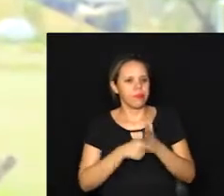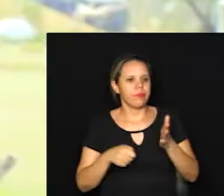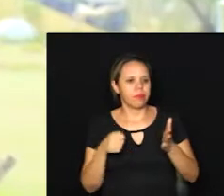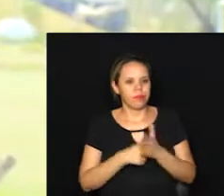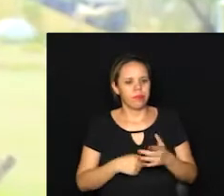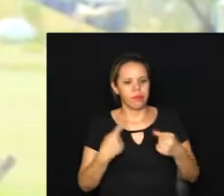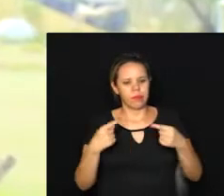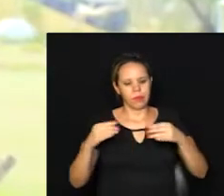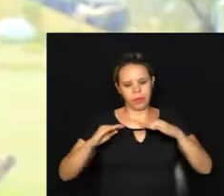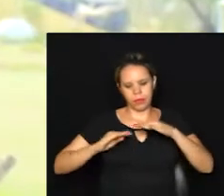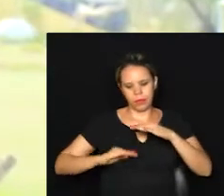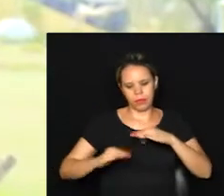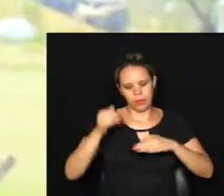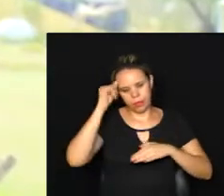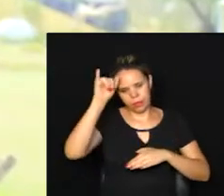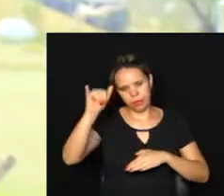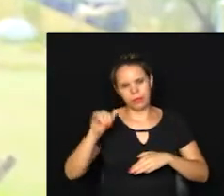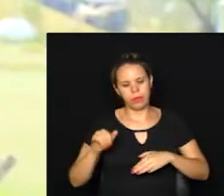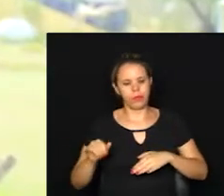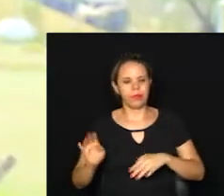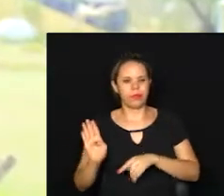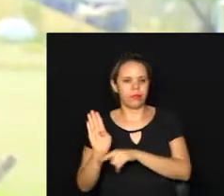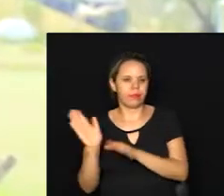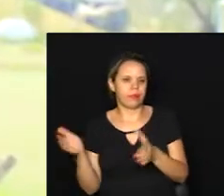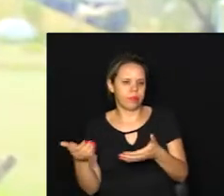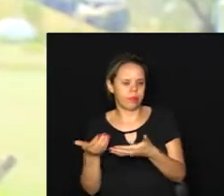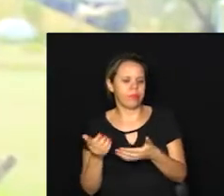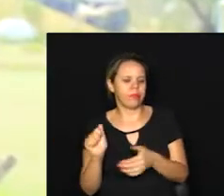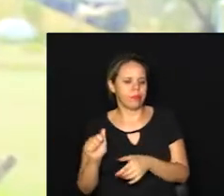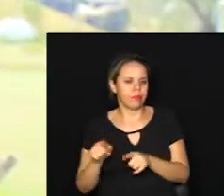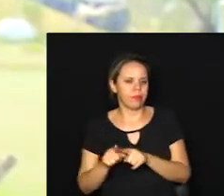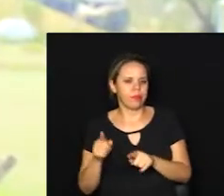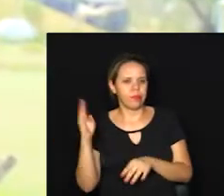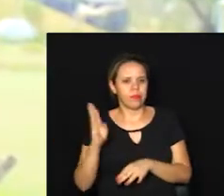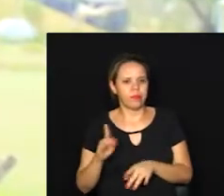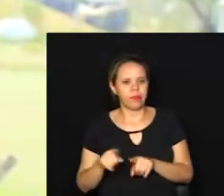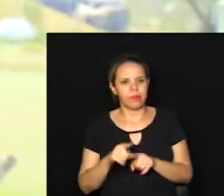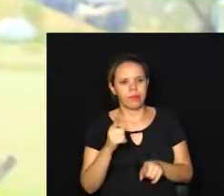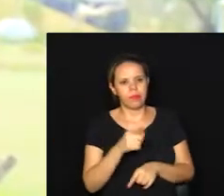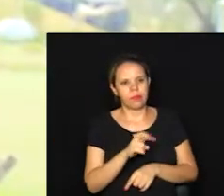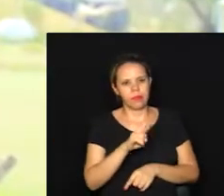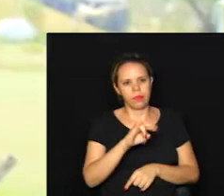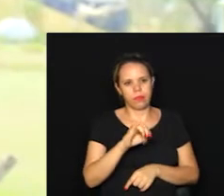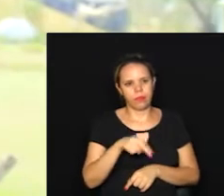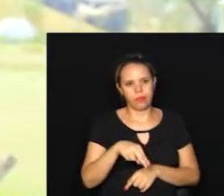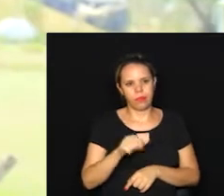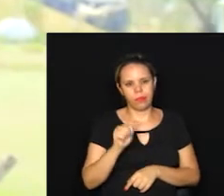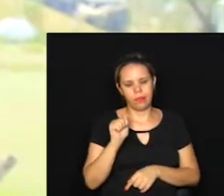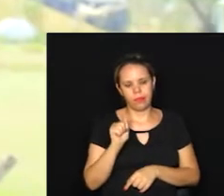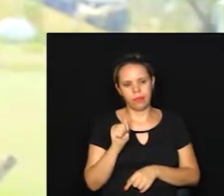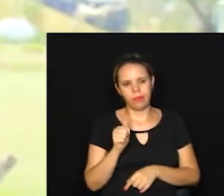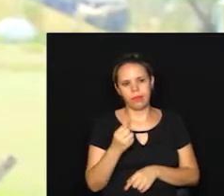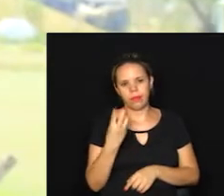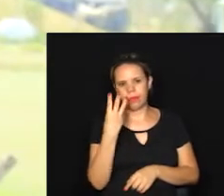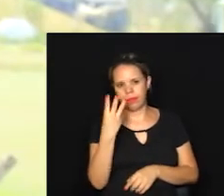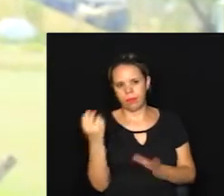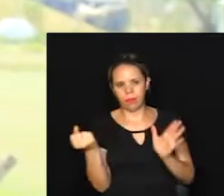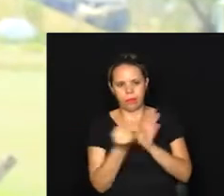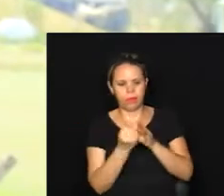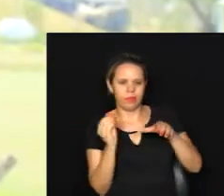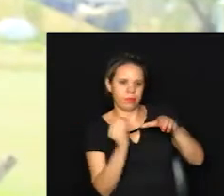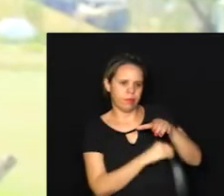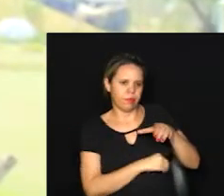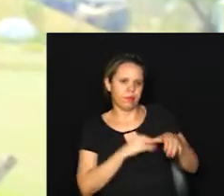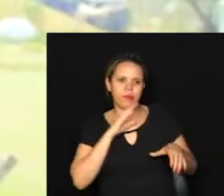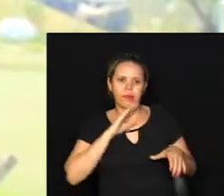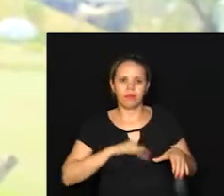o rebaixamento na Série A do Brasileiro. E o Rijena, numa atuação inspiradíssima, marcou 3 gols naquela tarde no Brinco